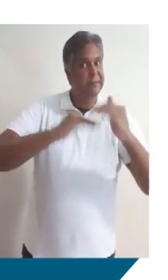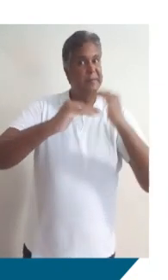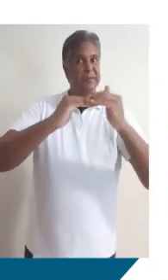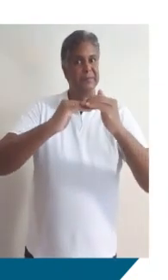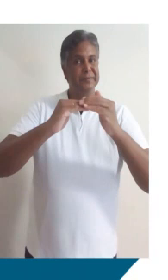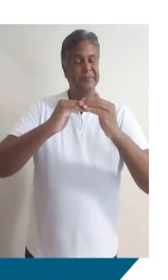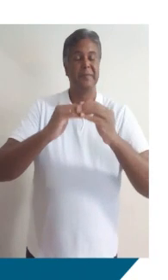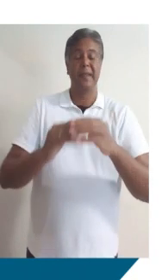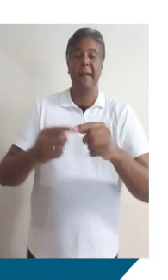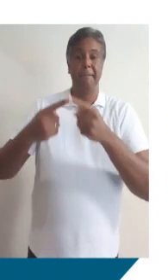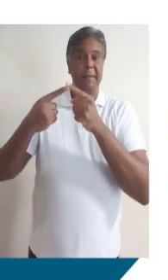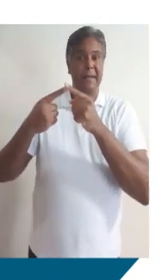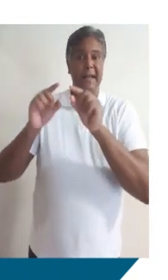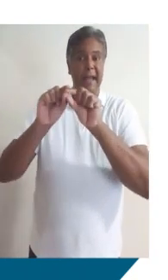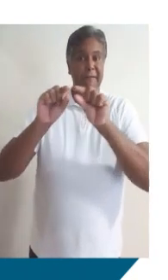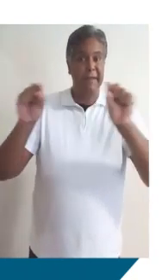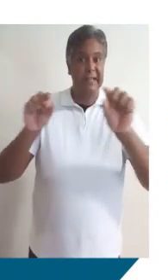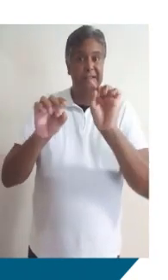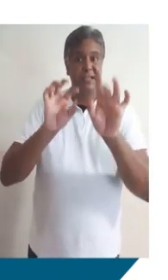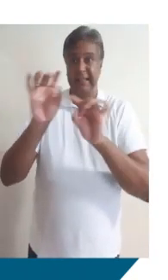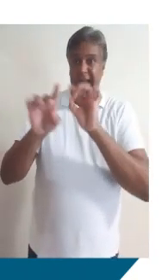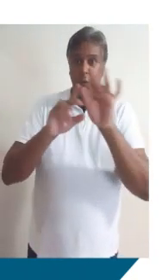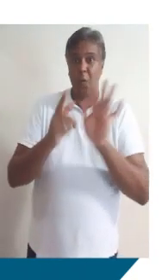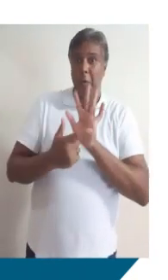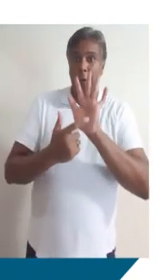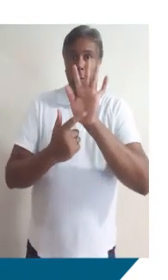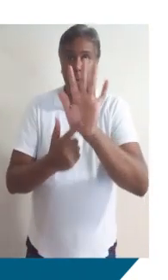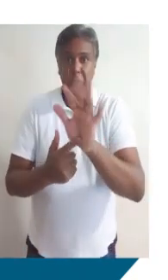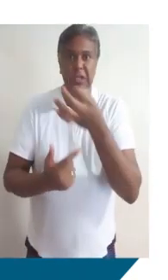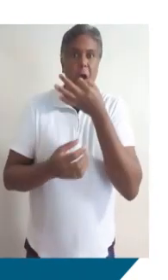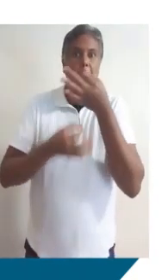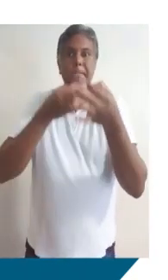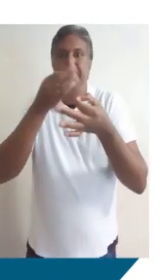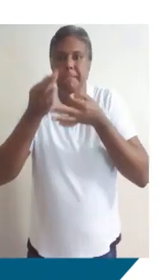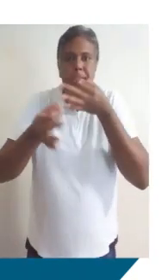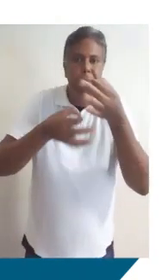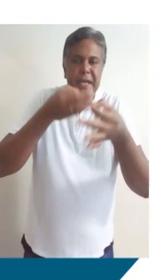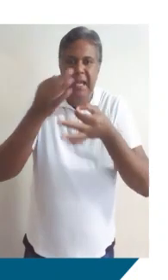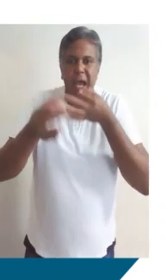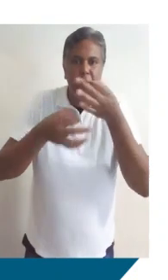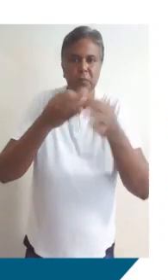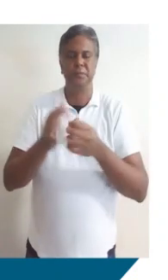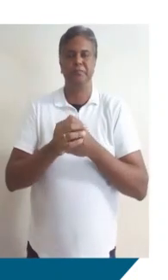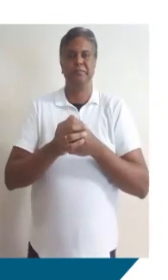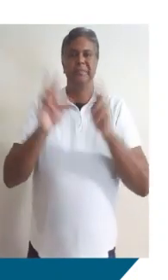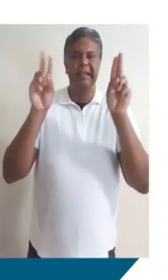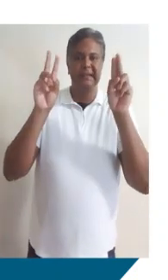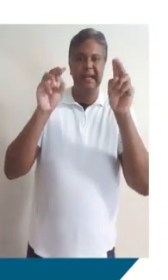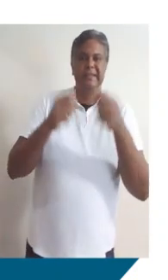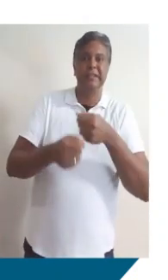delas é que a primeira frase de cada um expressa uma parte da opinião contida na tese, no primeiro